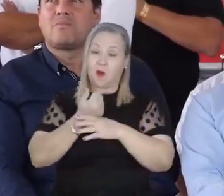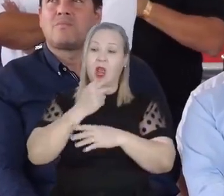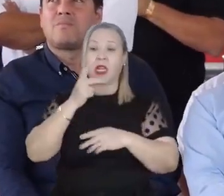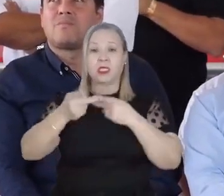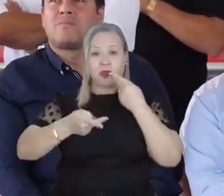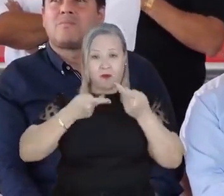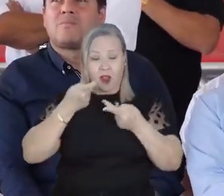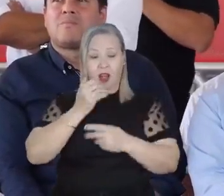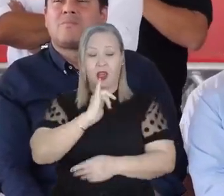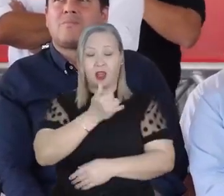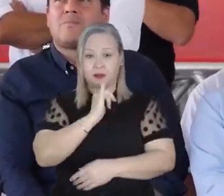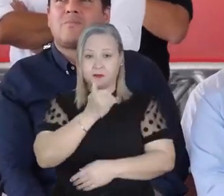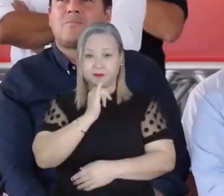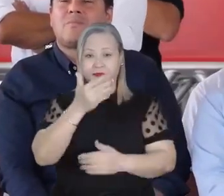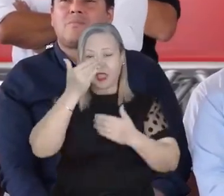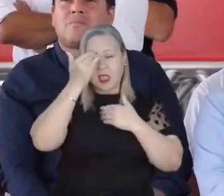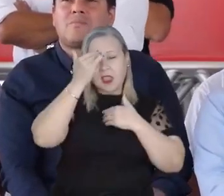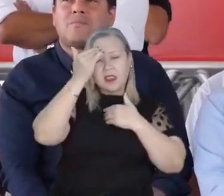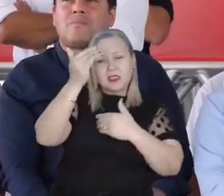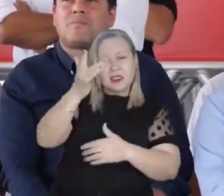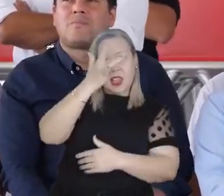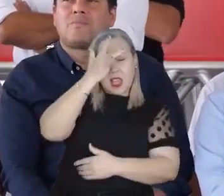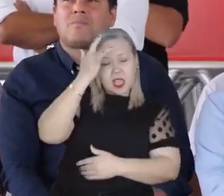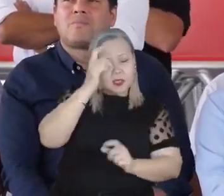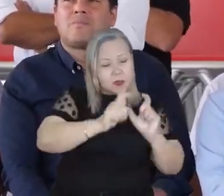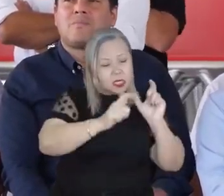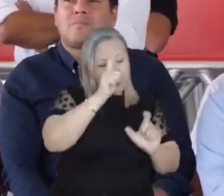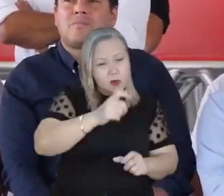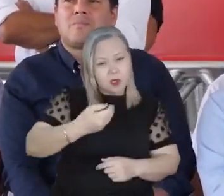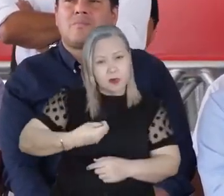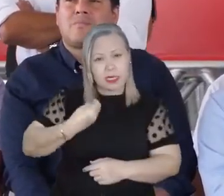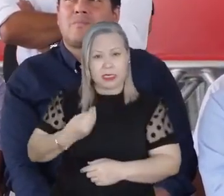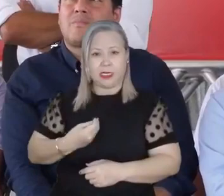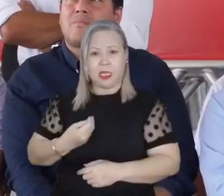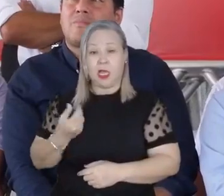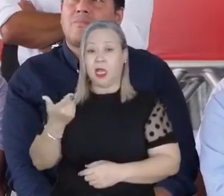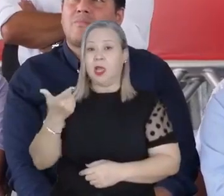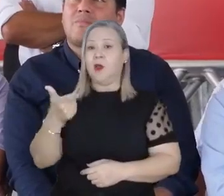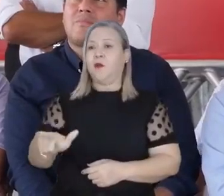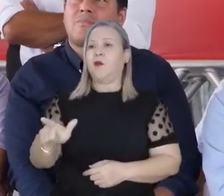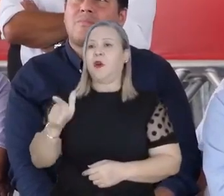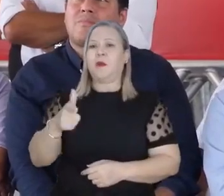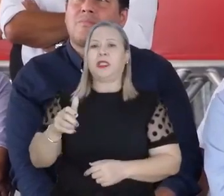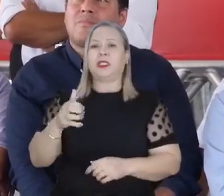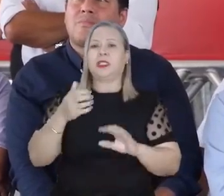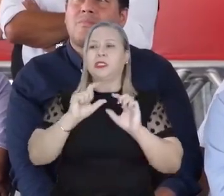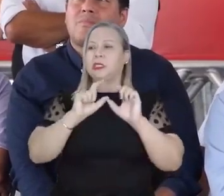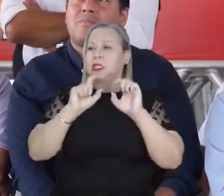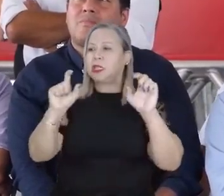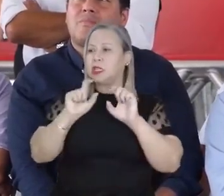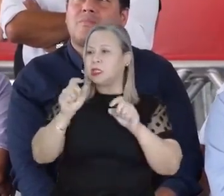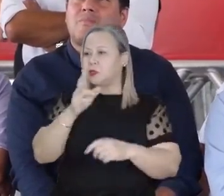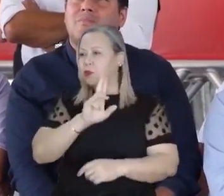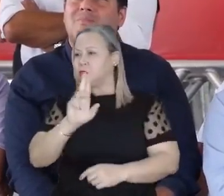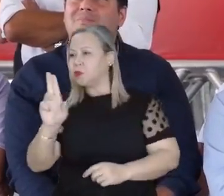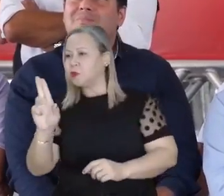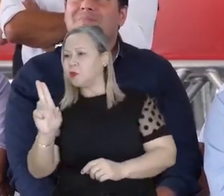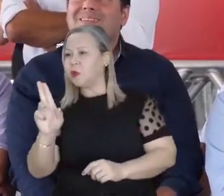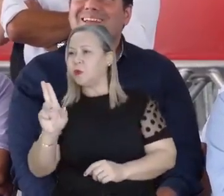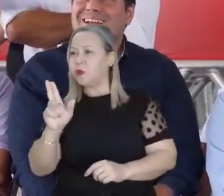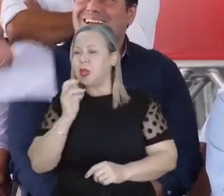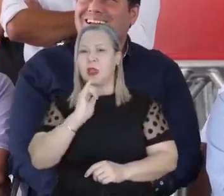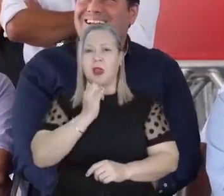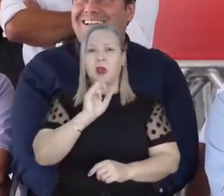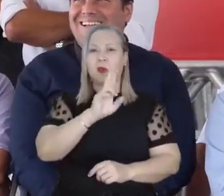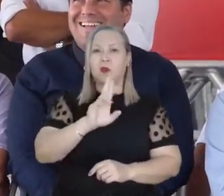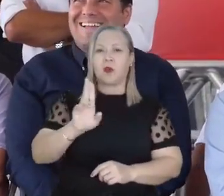as pessoas que estão aqui. Eu não vou repetir a citação do nome, porque todos já foram citados, sabe, todos já vão ser eleitos alguma